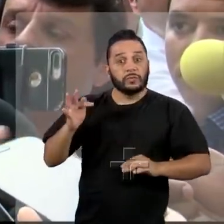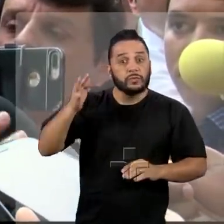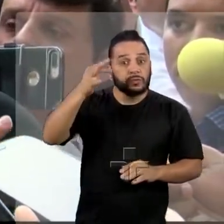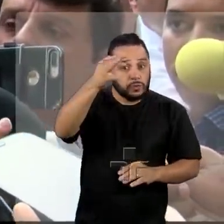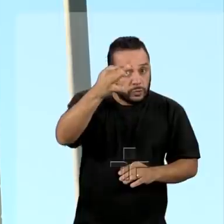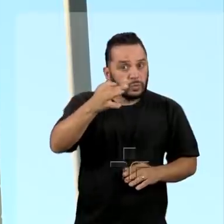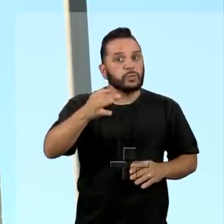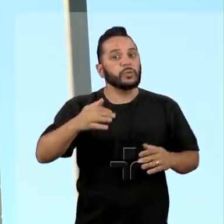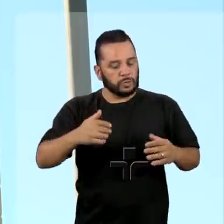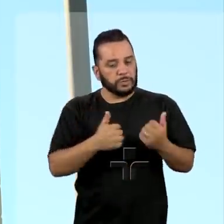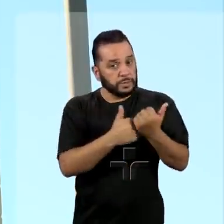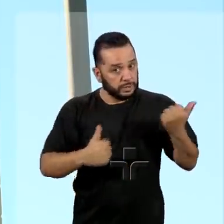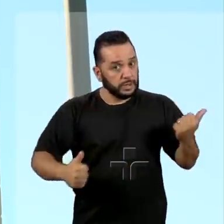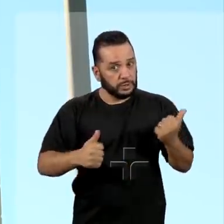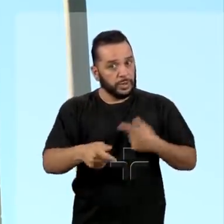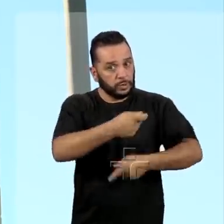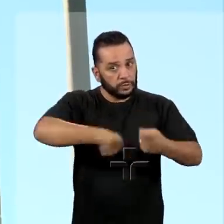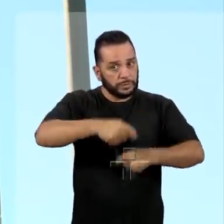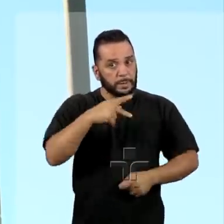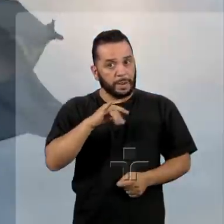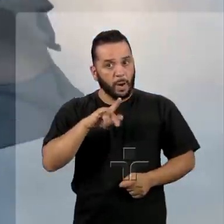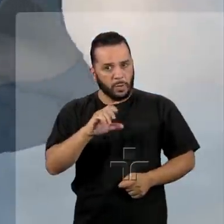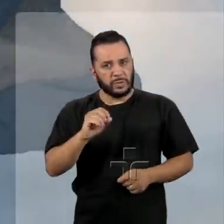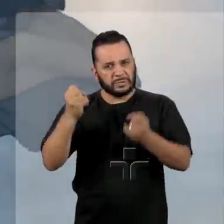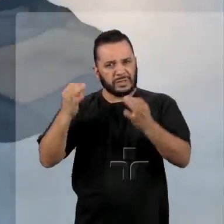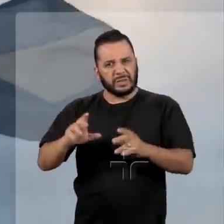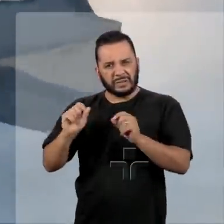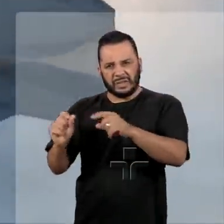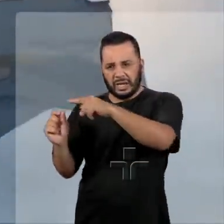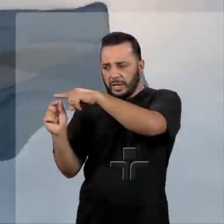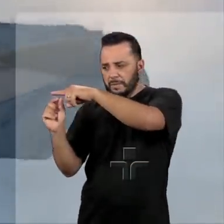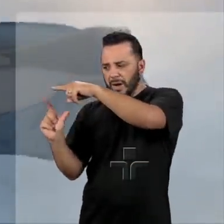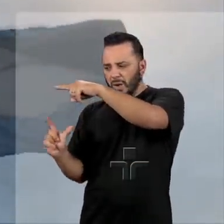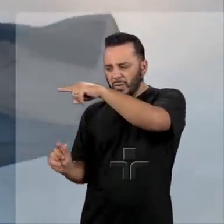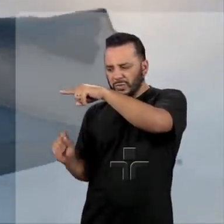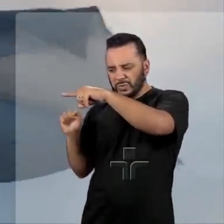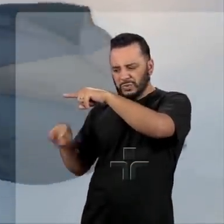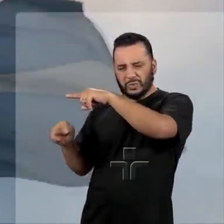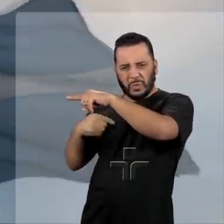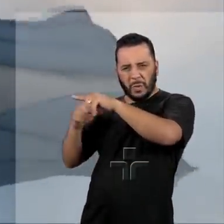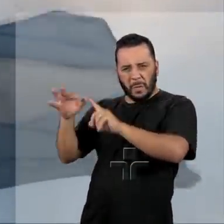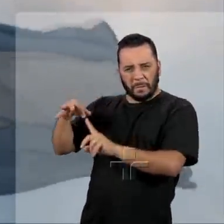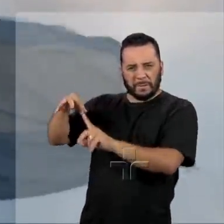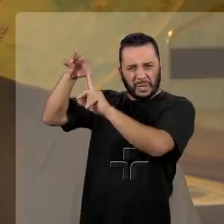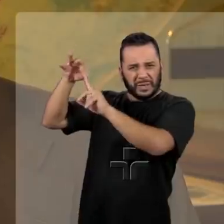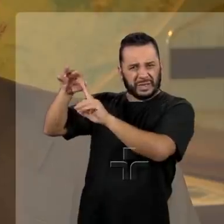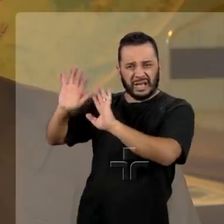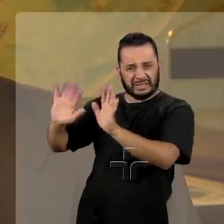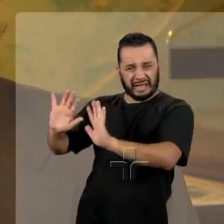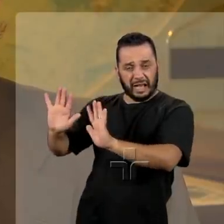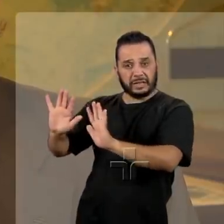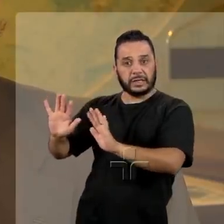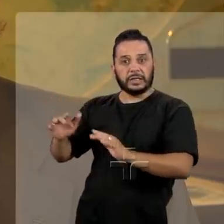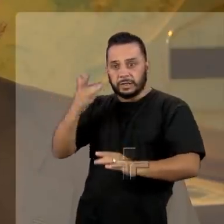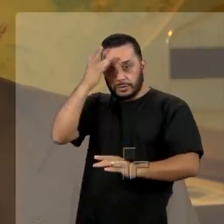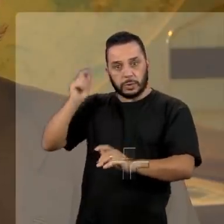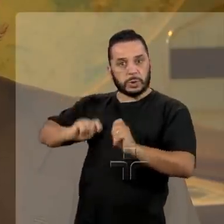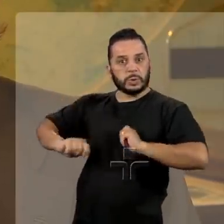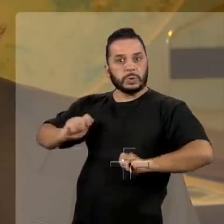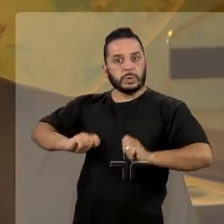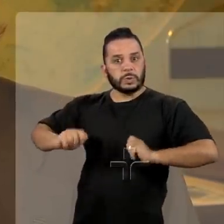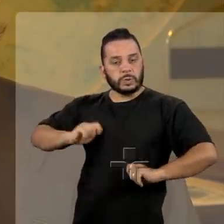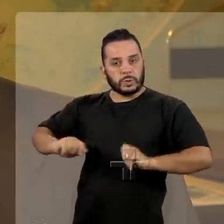Paulo Guedes, de que o Mercosul não será prioridade, mexeu com o bloco, especialmente com a Argentina. O Mercosul, nos